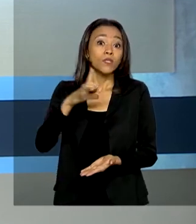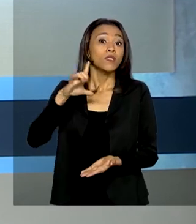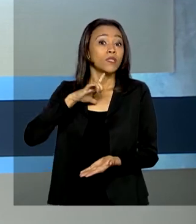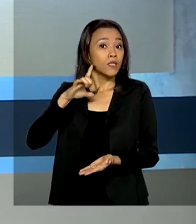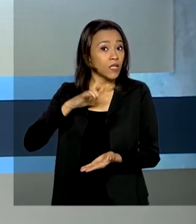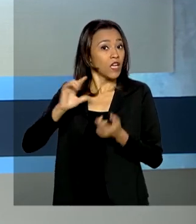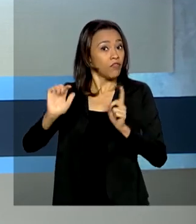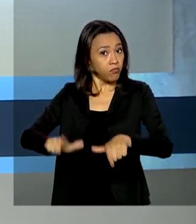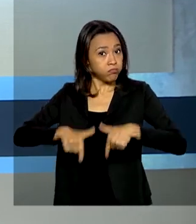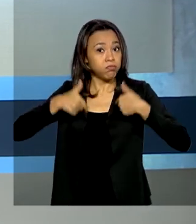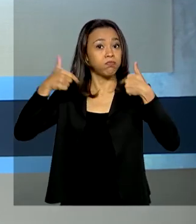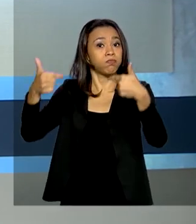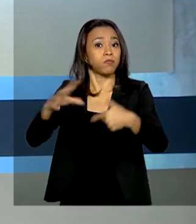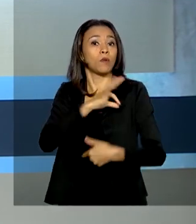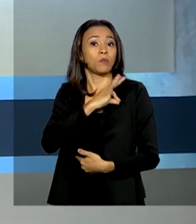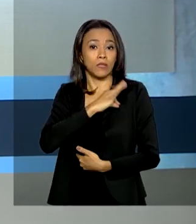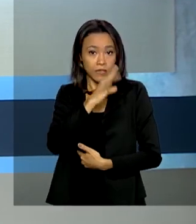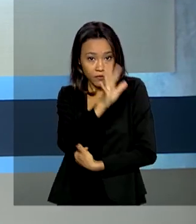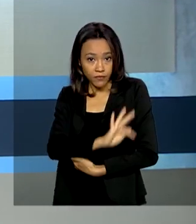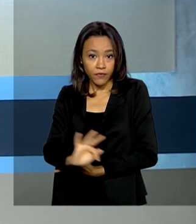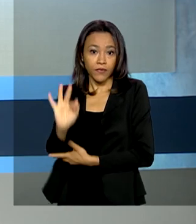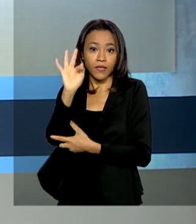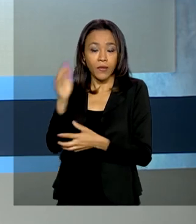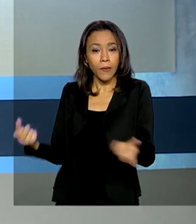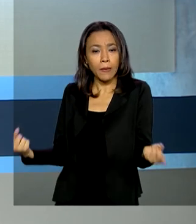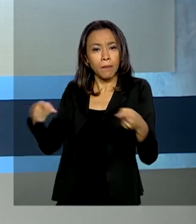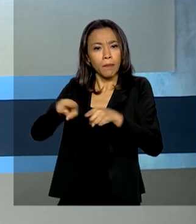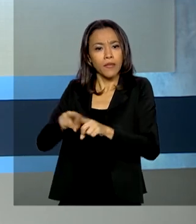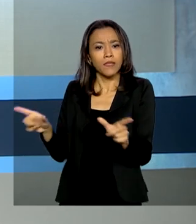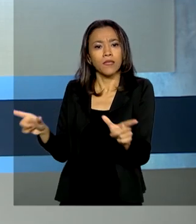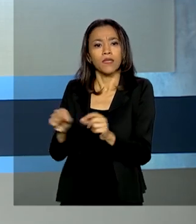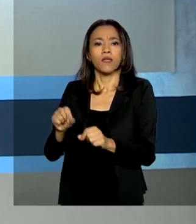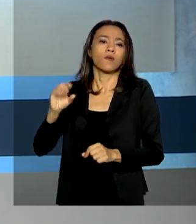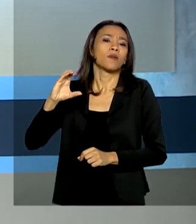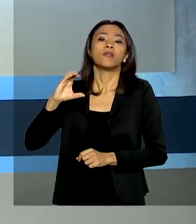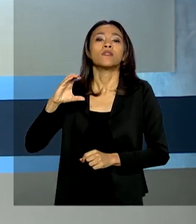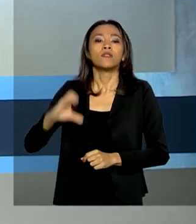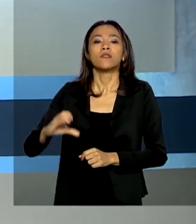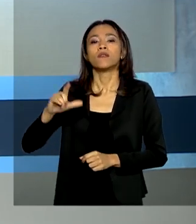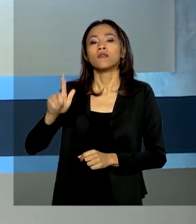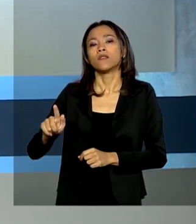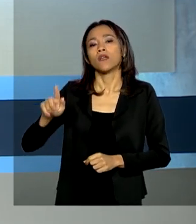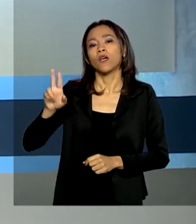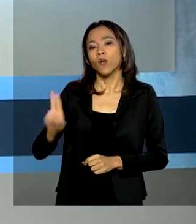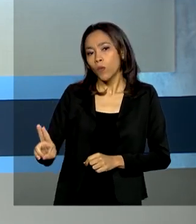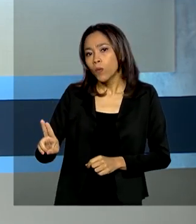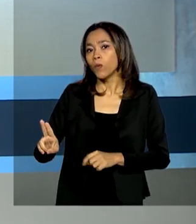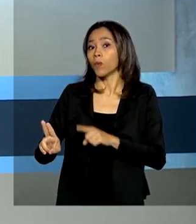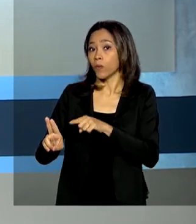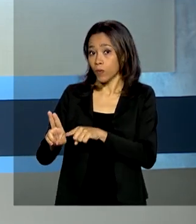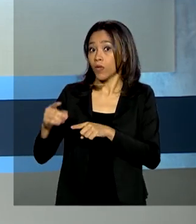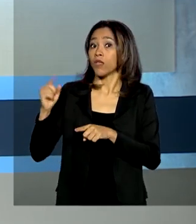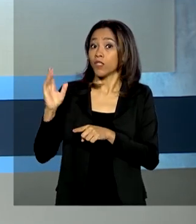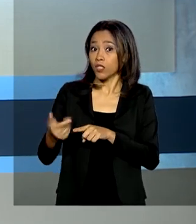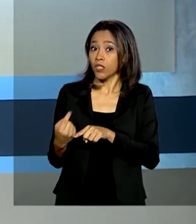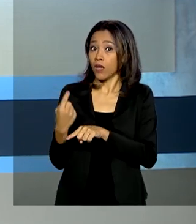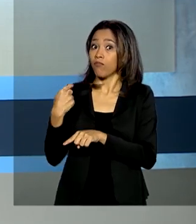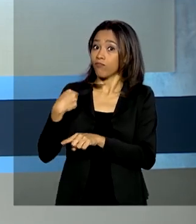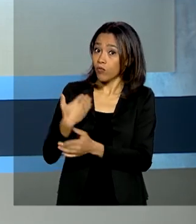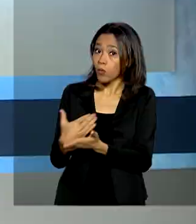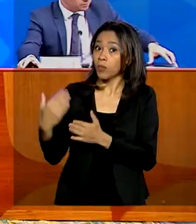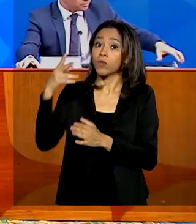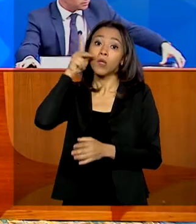início uma ação da polícia federal em parceria com a controladoria-geral da união é a operação alquimia realizada na